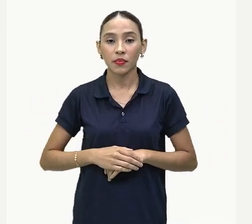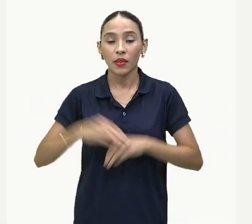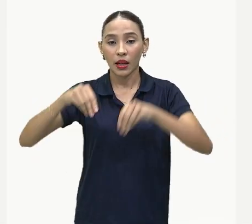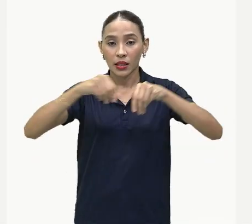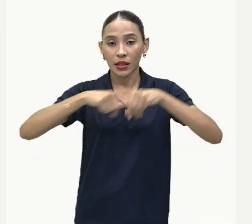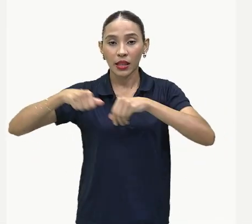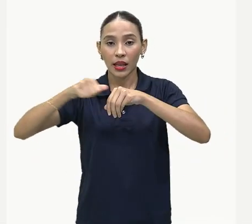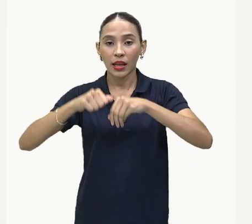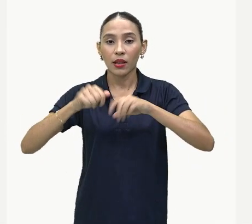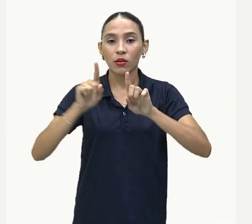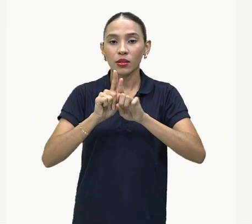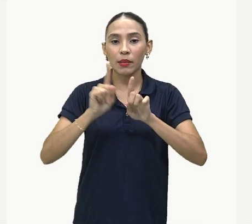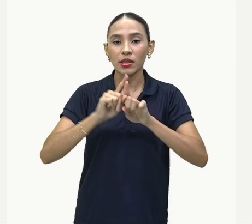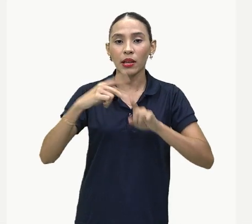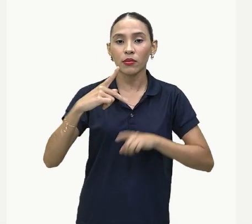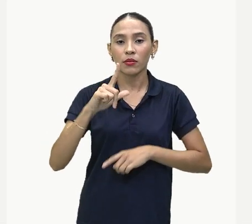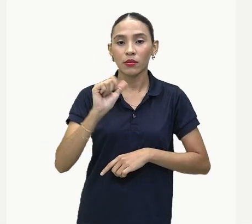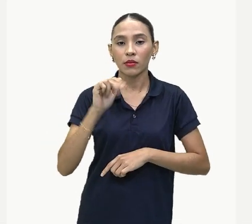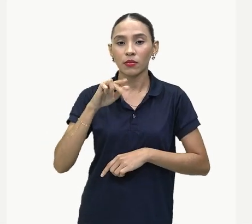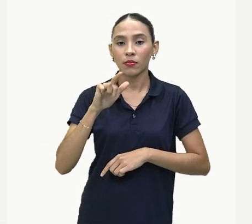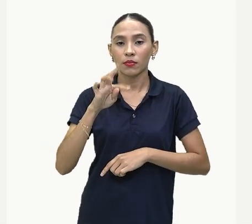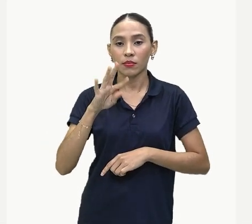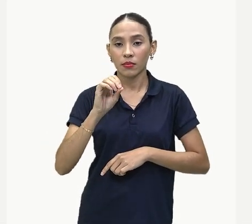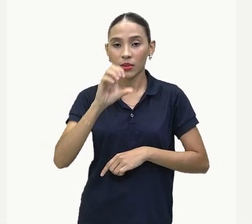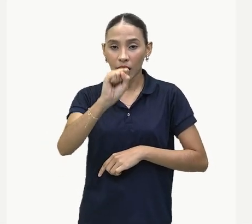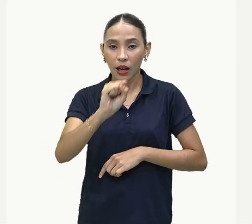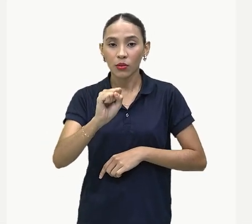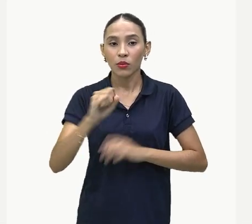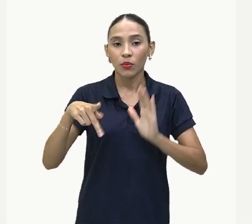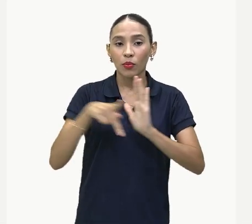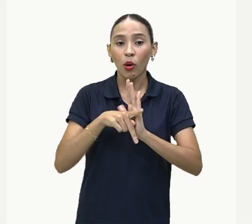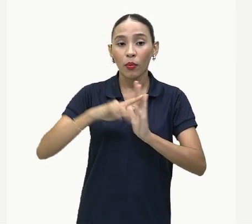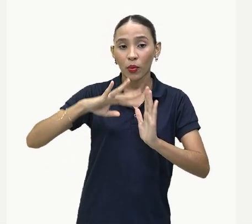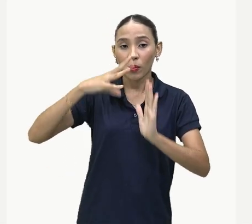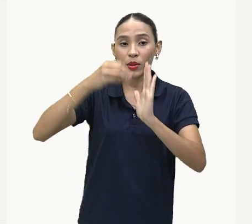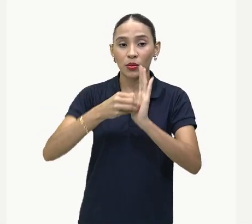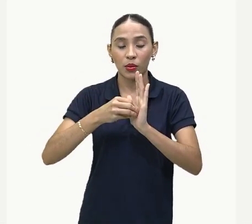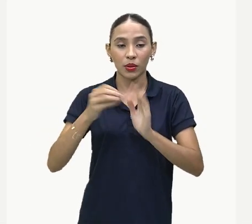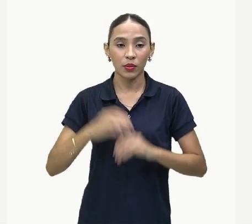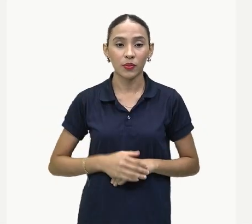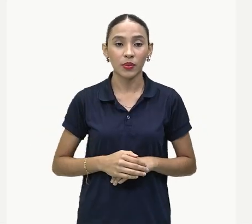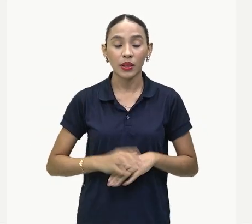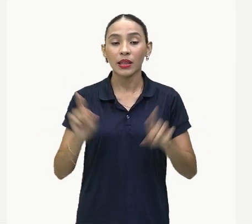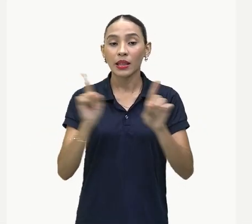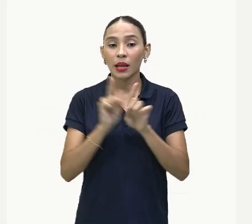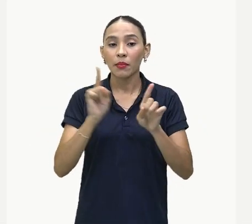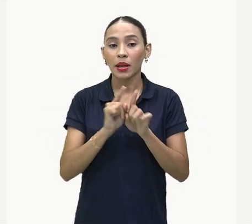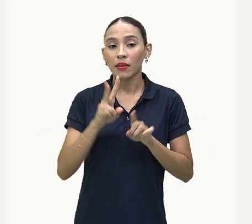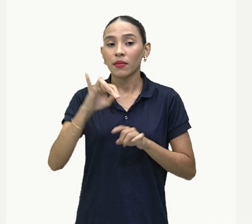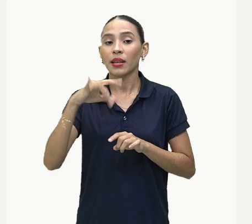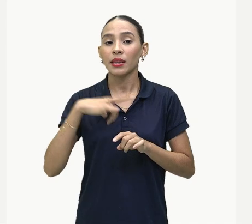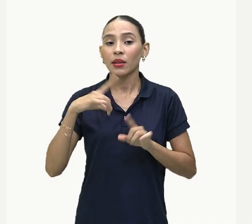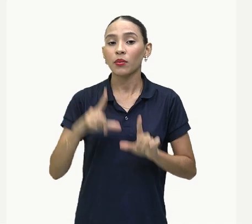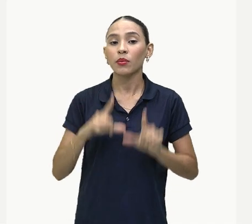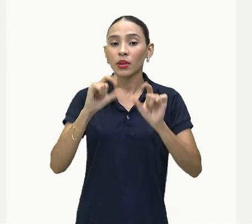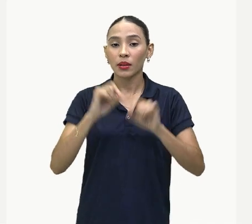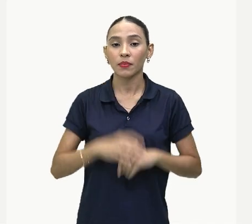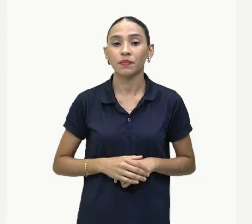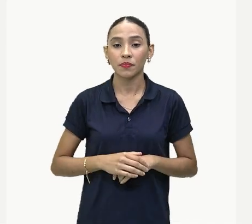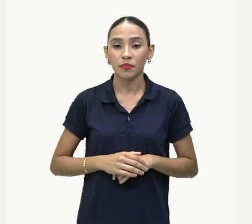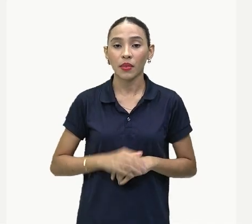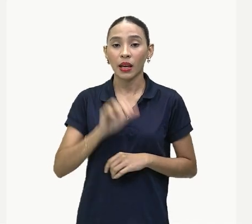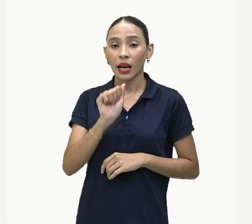terras dos planaltos residuais sul-amazônicos. Ela também envolve a depressão